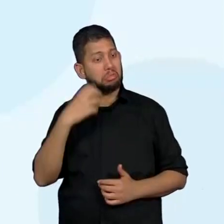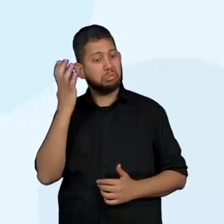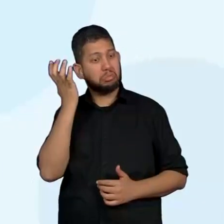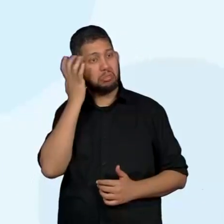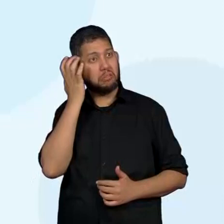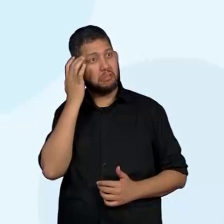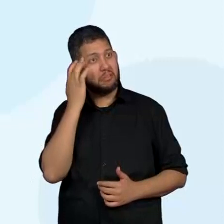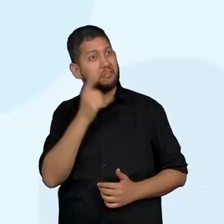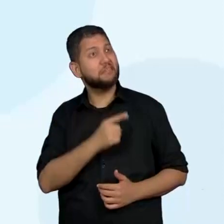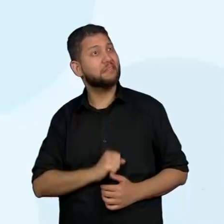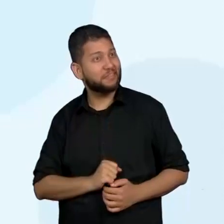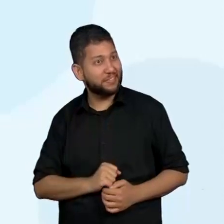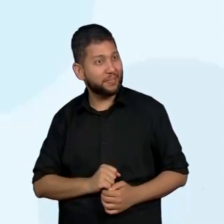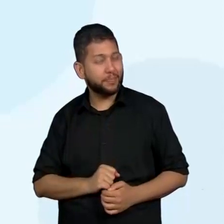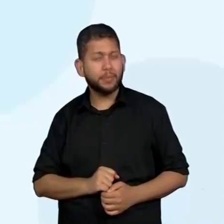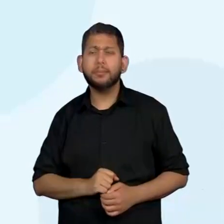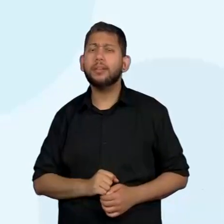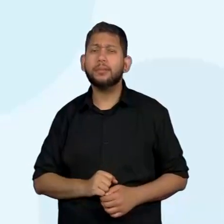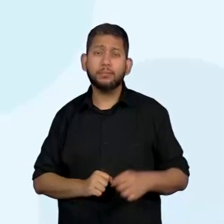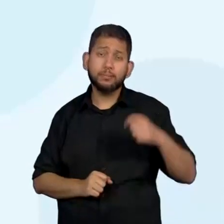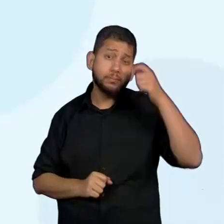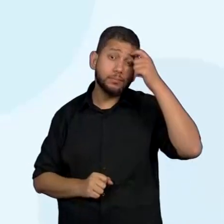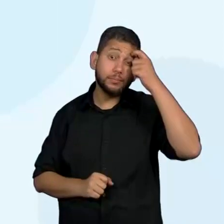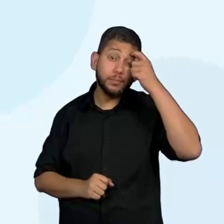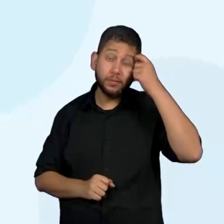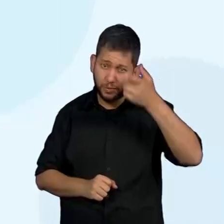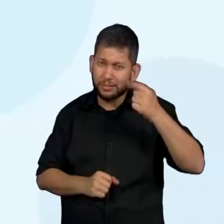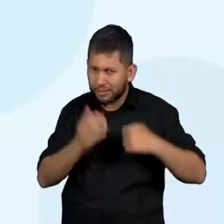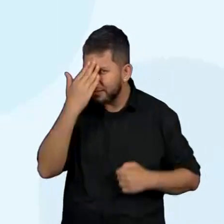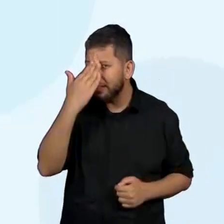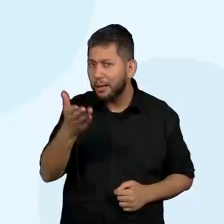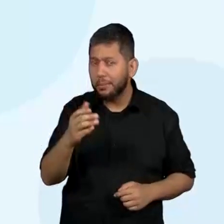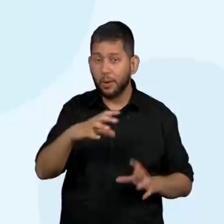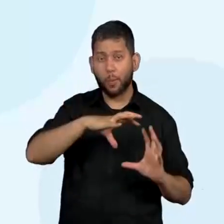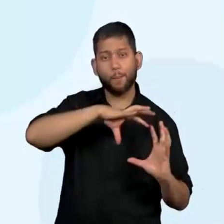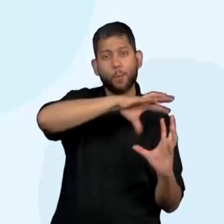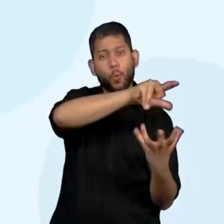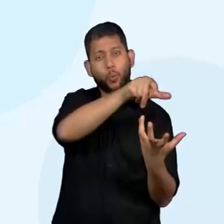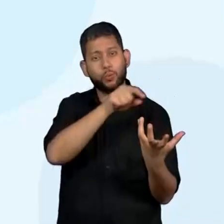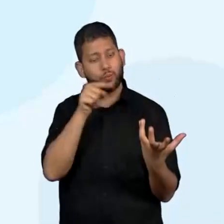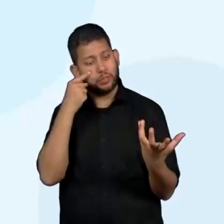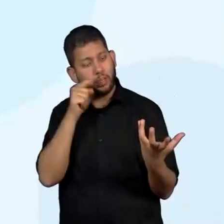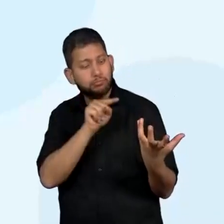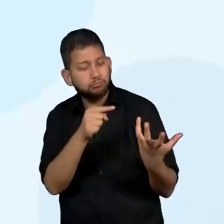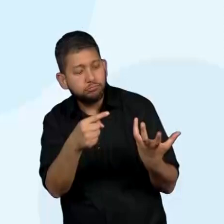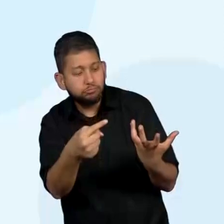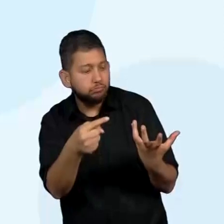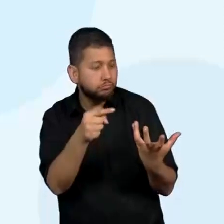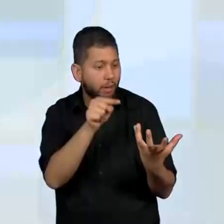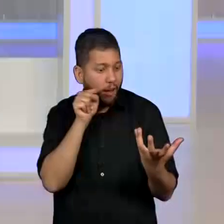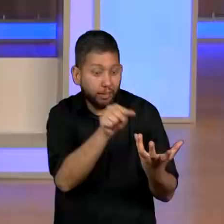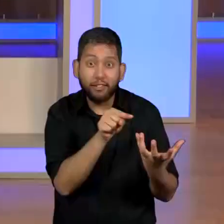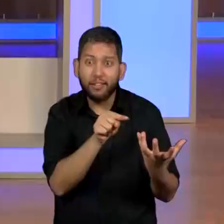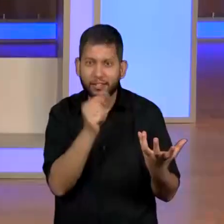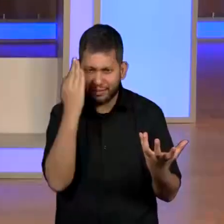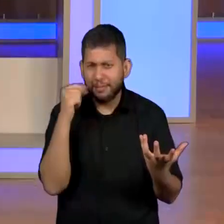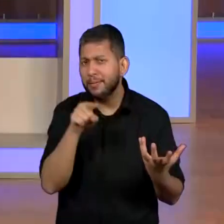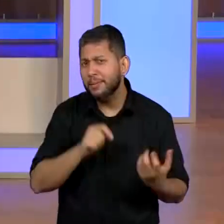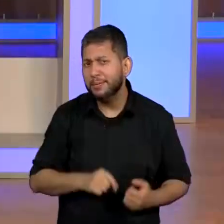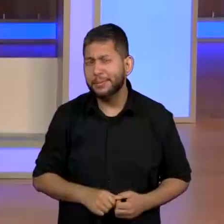Japão a galerinha da sala na sala em casa também será que descobriram Japão rapidinho assim que nem você Ah deve ter